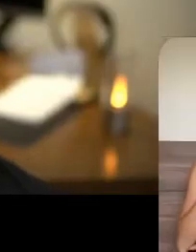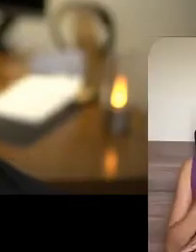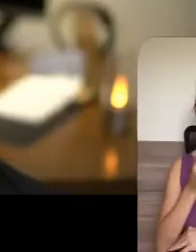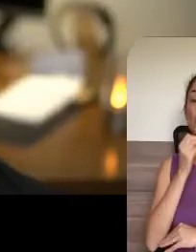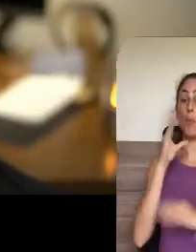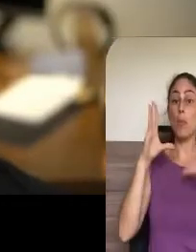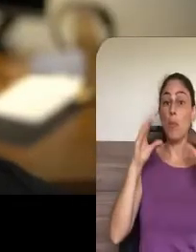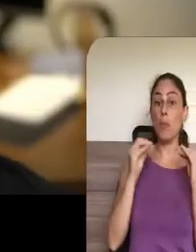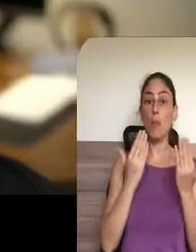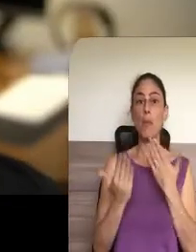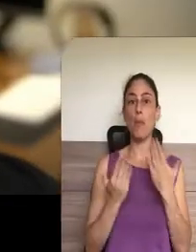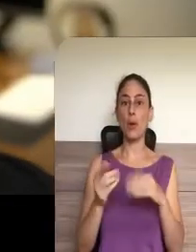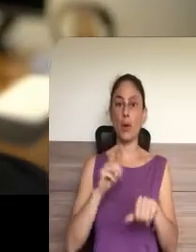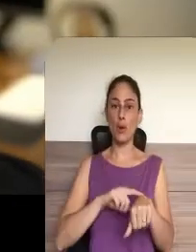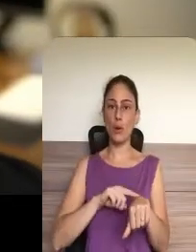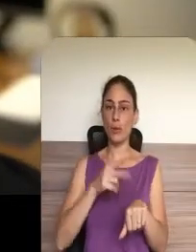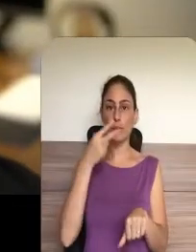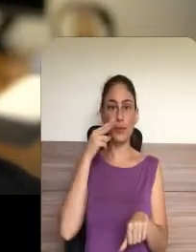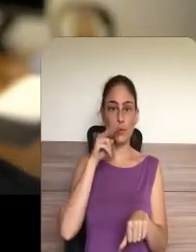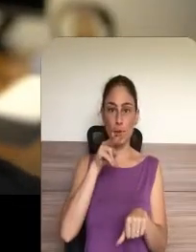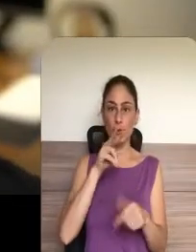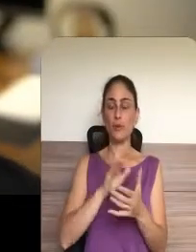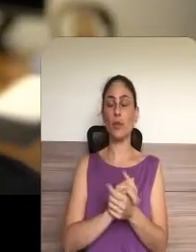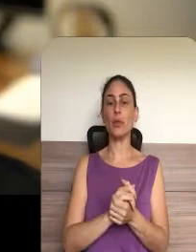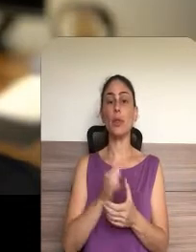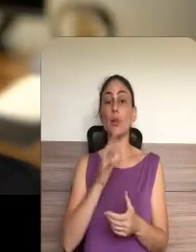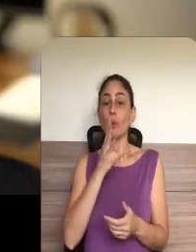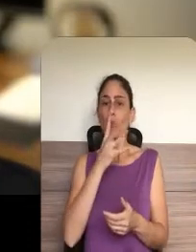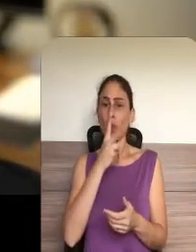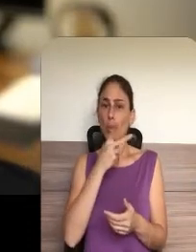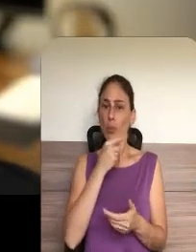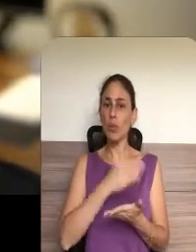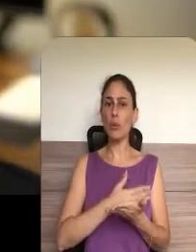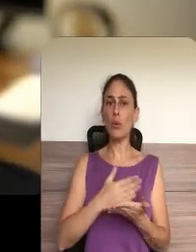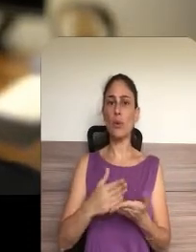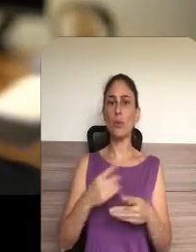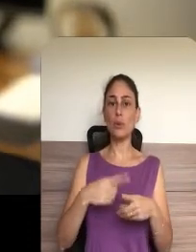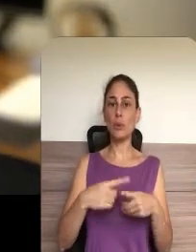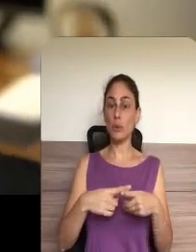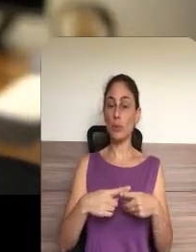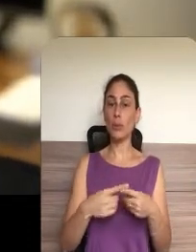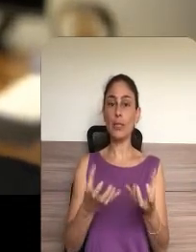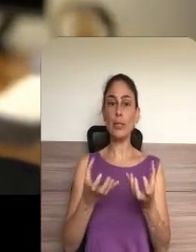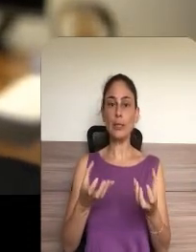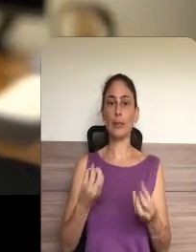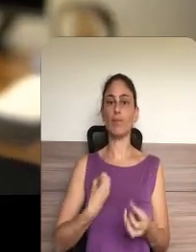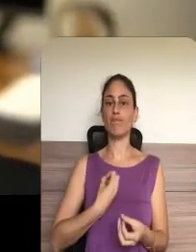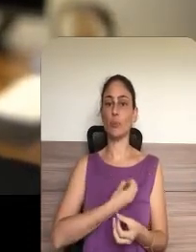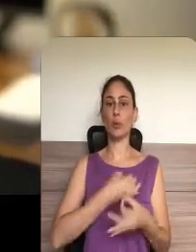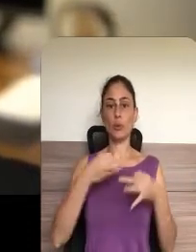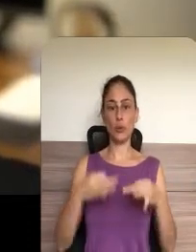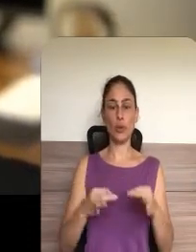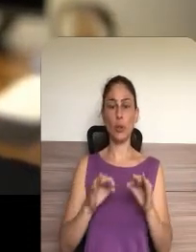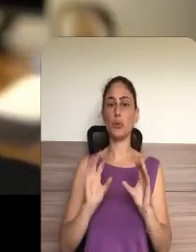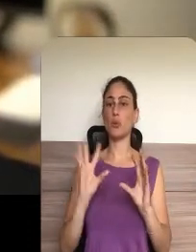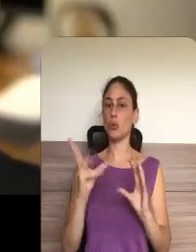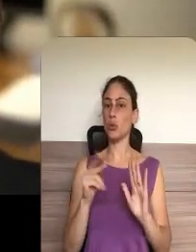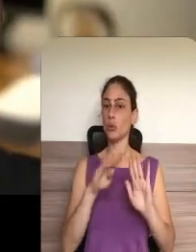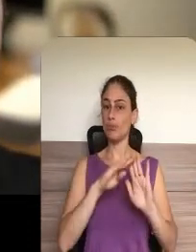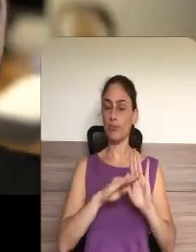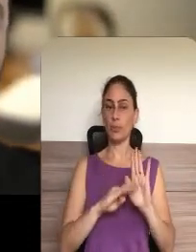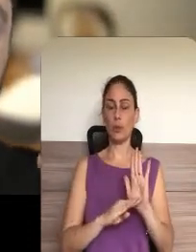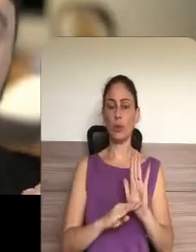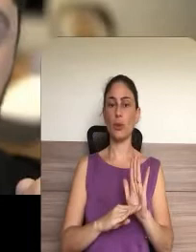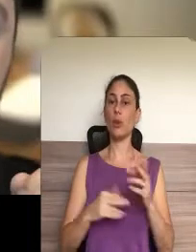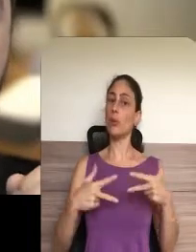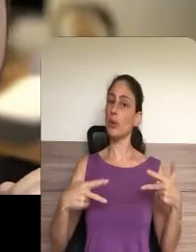E aí, gente, boa noite, bom dia, boa tarde, dependendo da hora que você estiver vendo. Eu demorei um pouco para começar essa live porque eu queria estar com os números